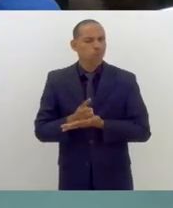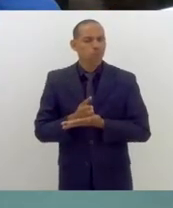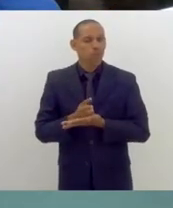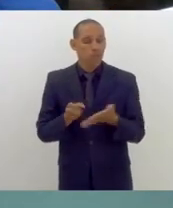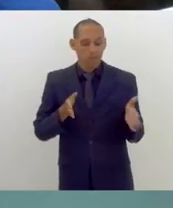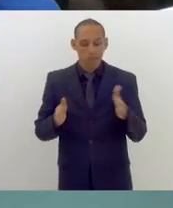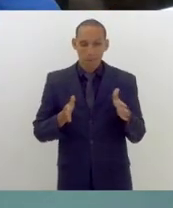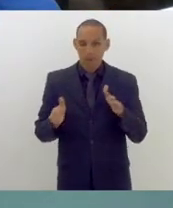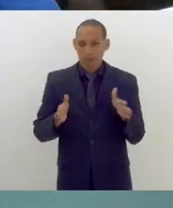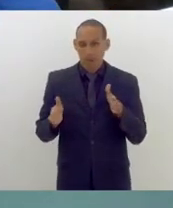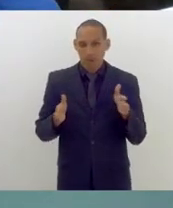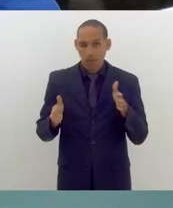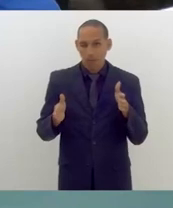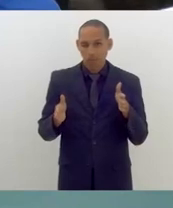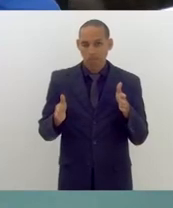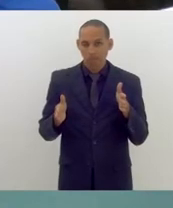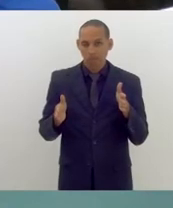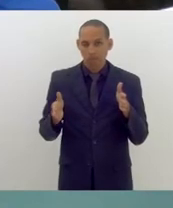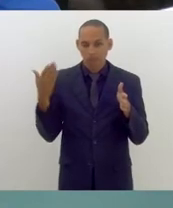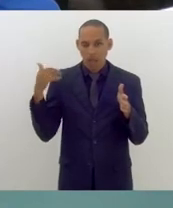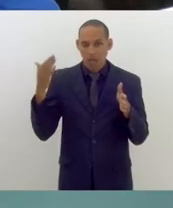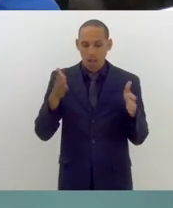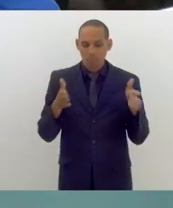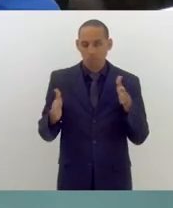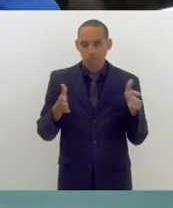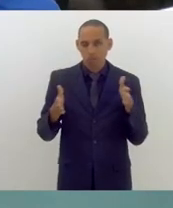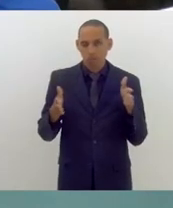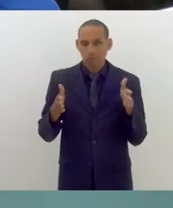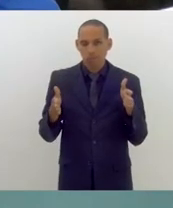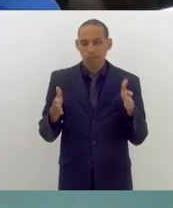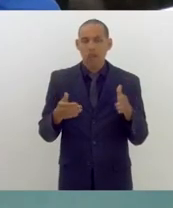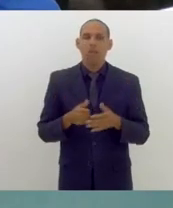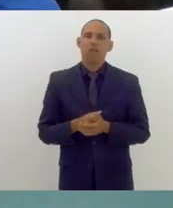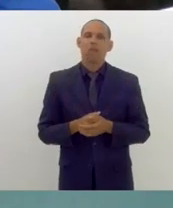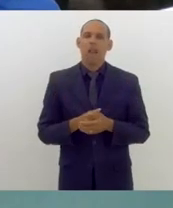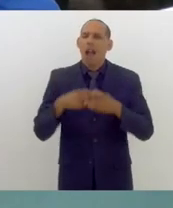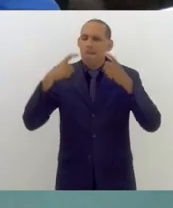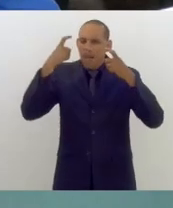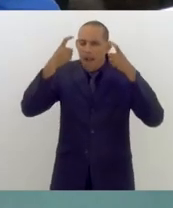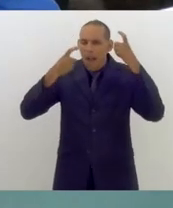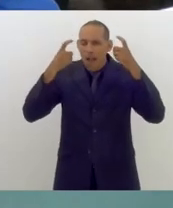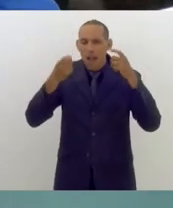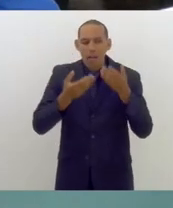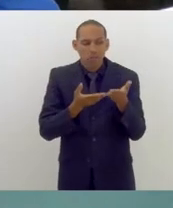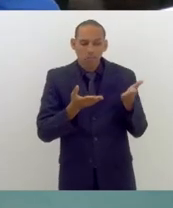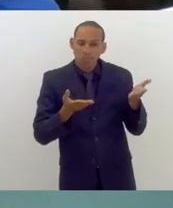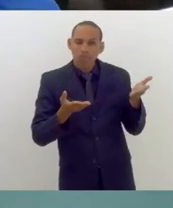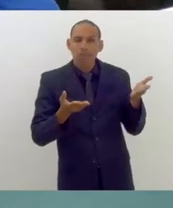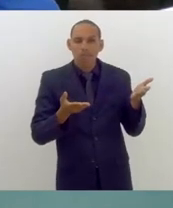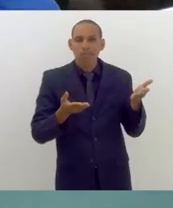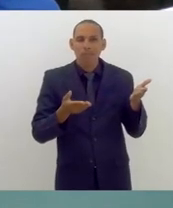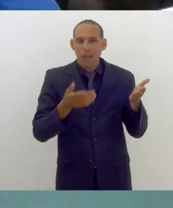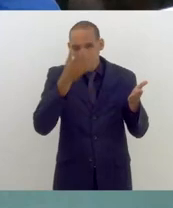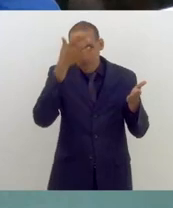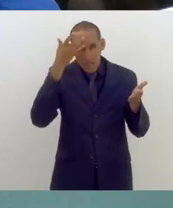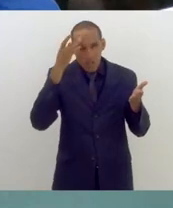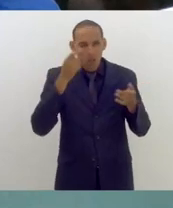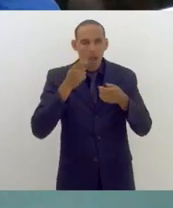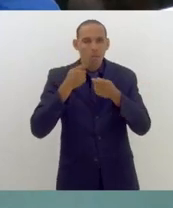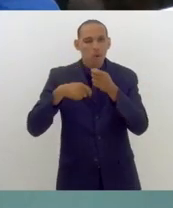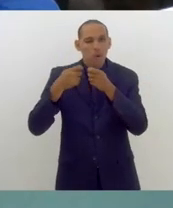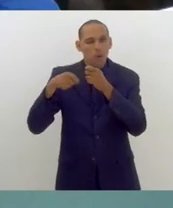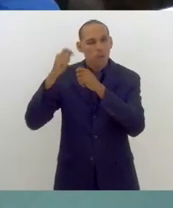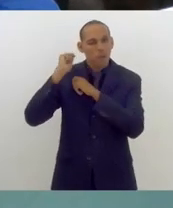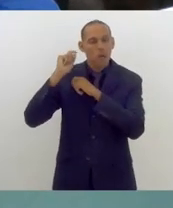determinado momento na Baía de Sepetiba existiria toda uma preocupação com os pescadores na sua organização